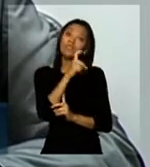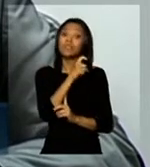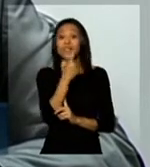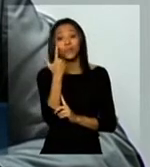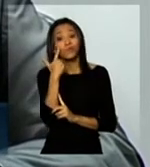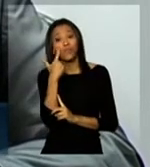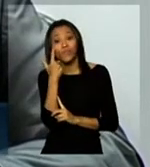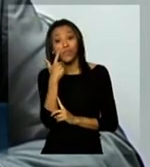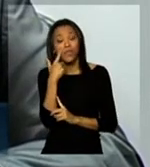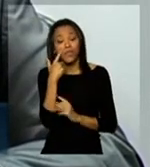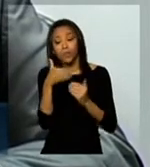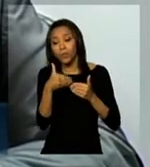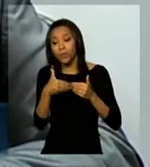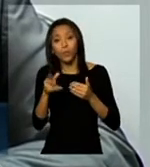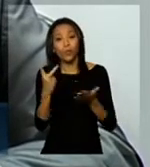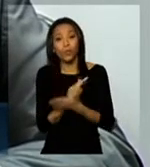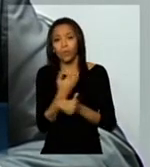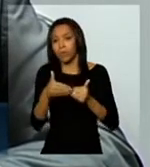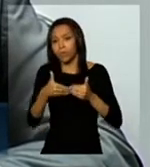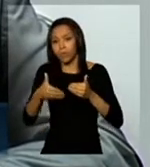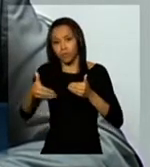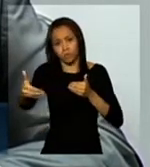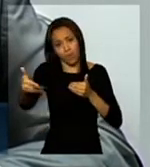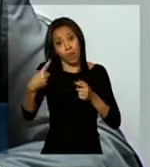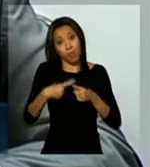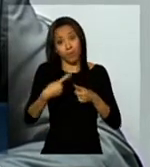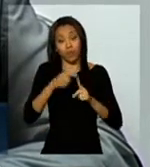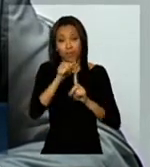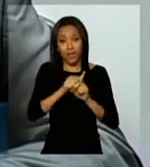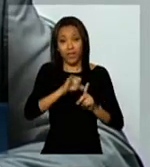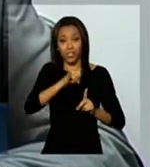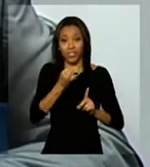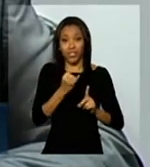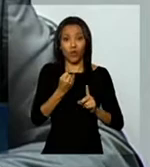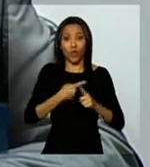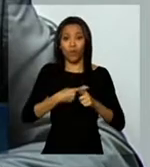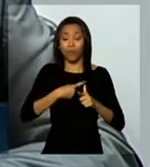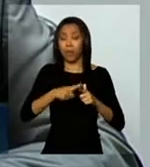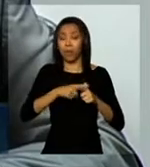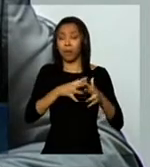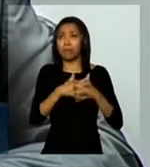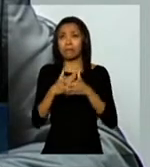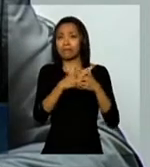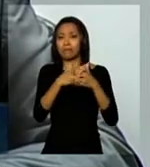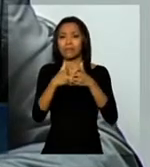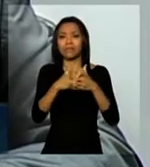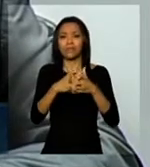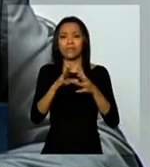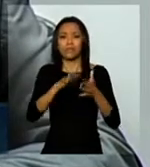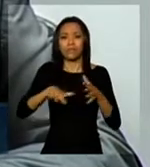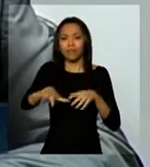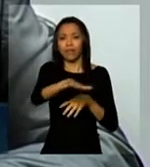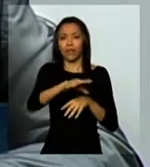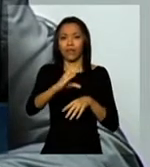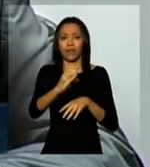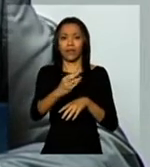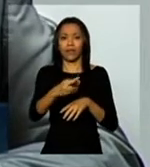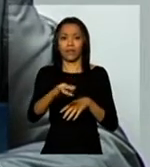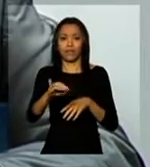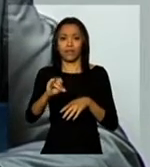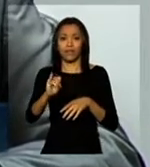o PIB, porque, em janeiro, houve essa turbulência internacional causada, em parte, pelo Fed,